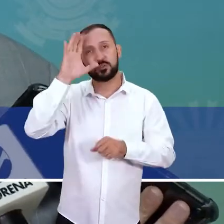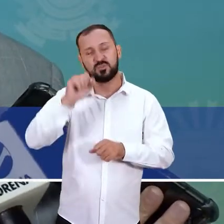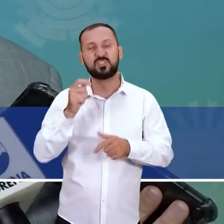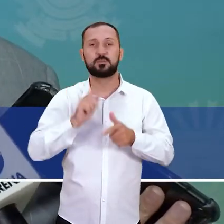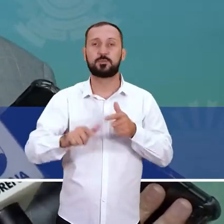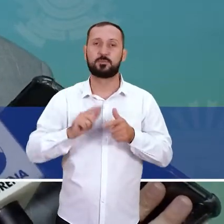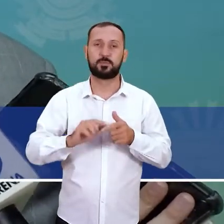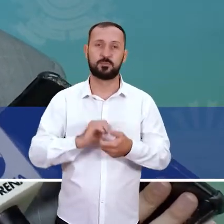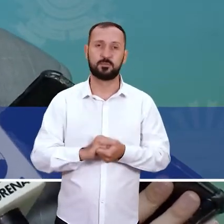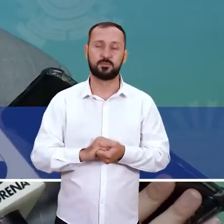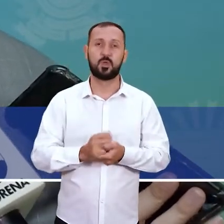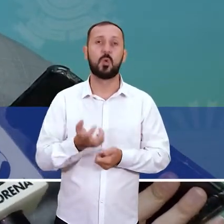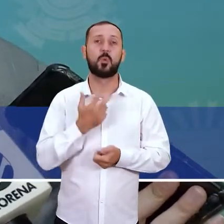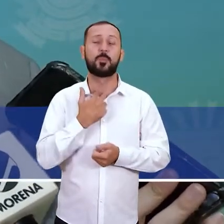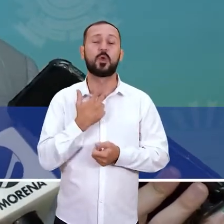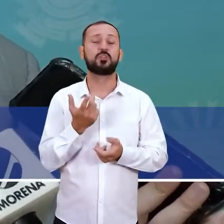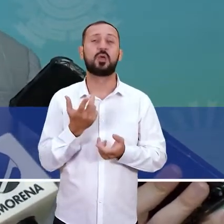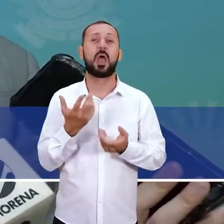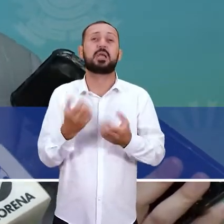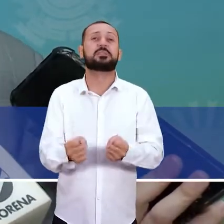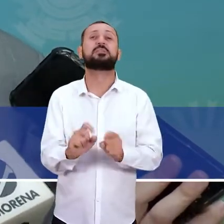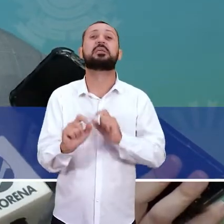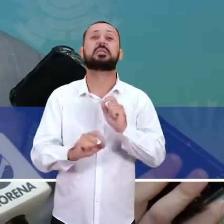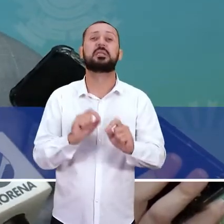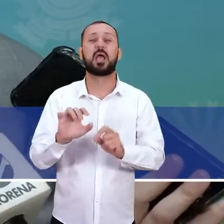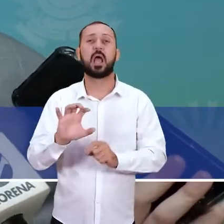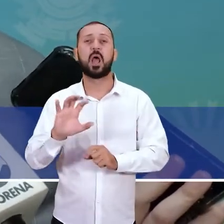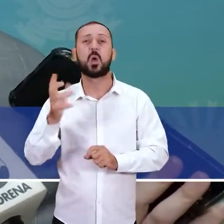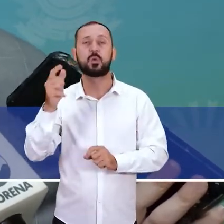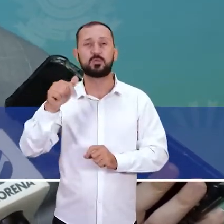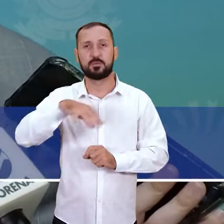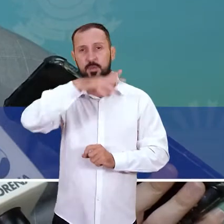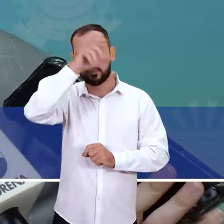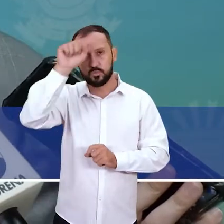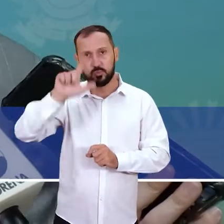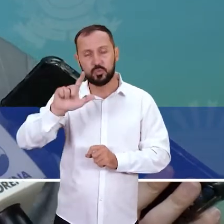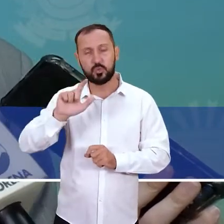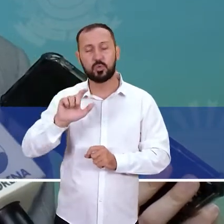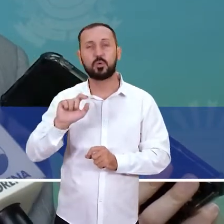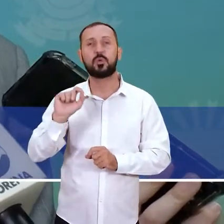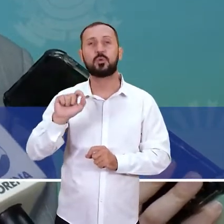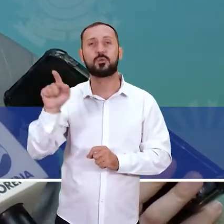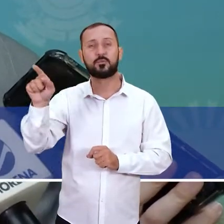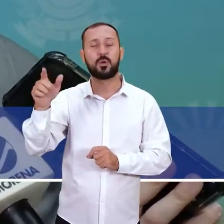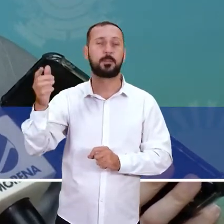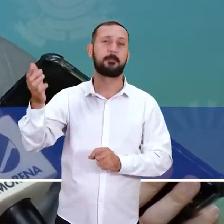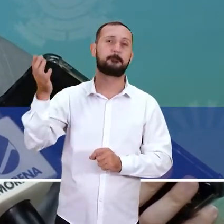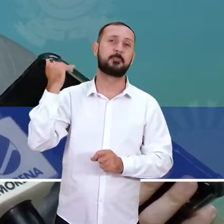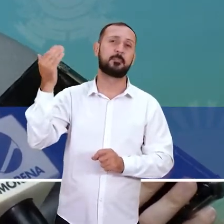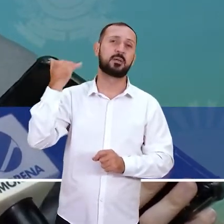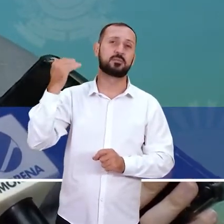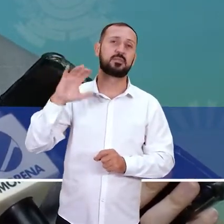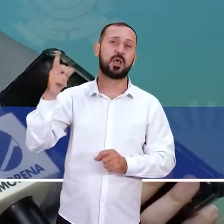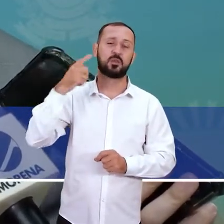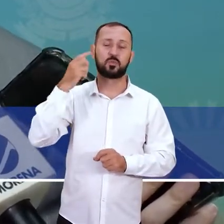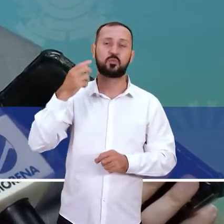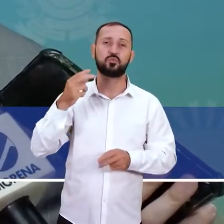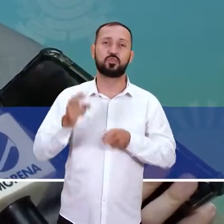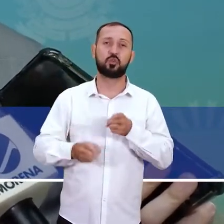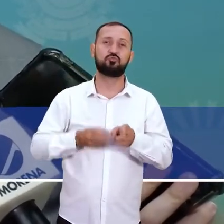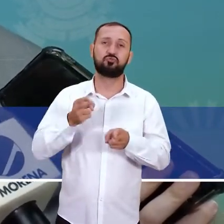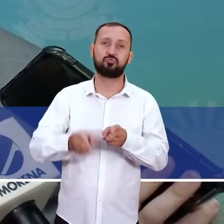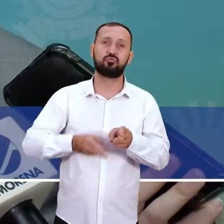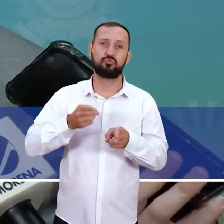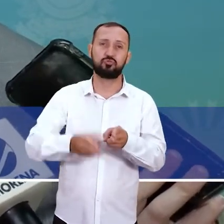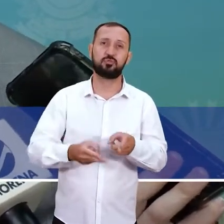nós tenhamos uma solução do impasse. Nós não podemos permitir que aconteça no Mato Grosso do Sul o que aconteceu no